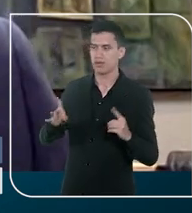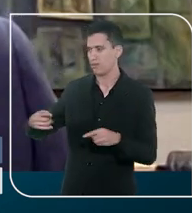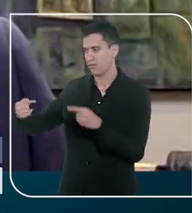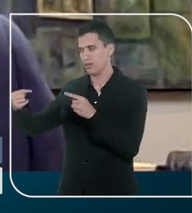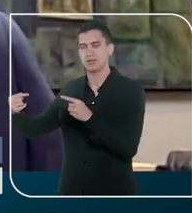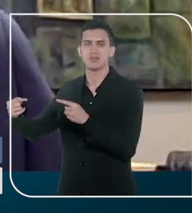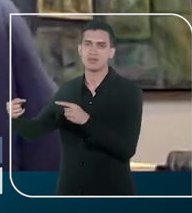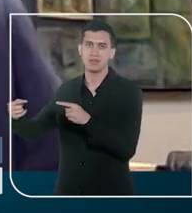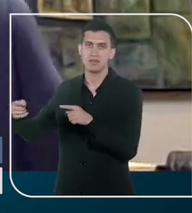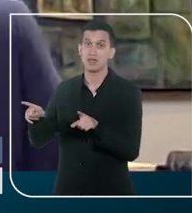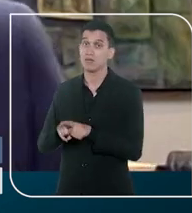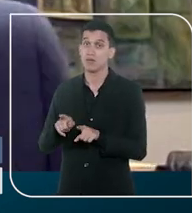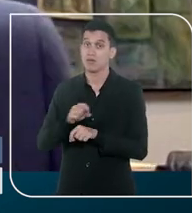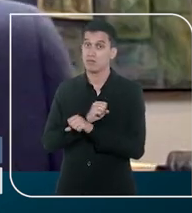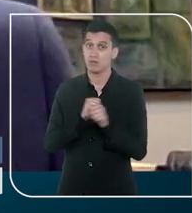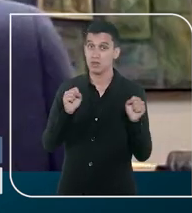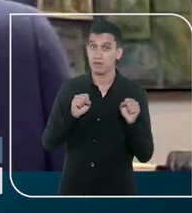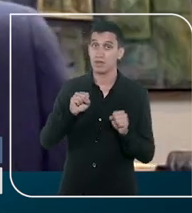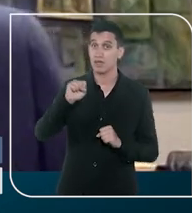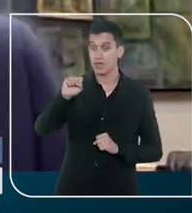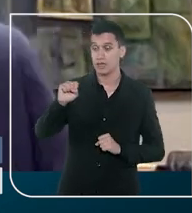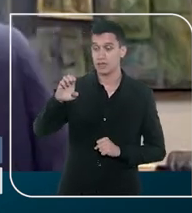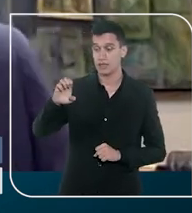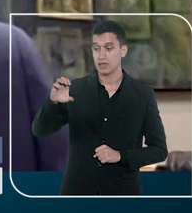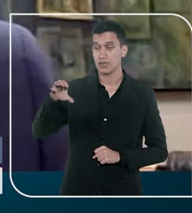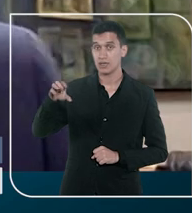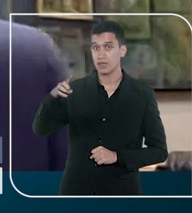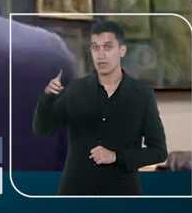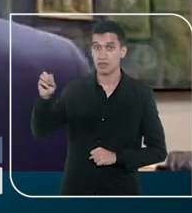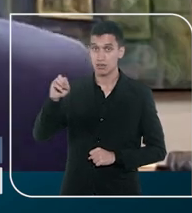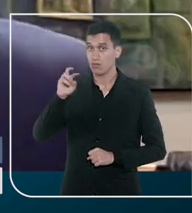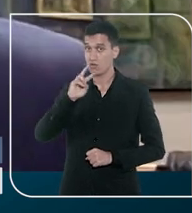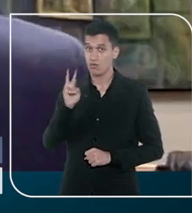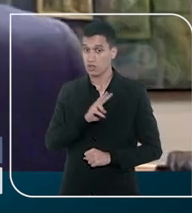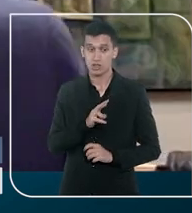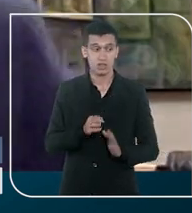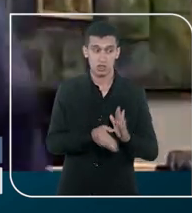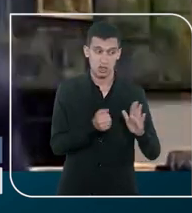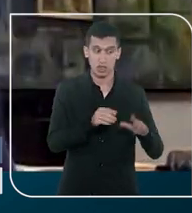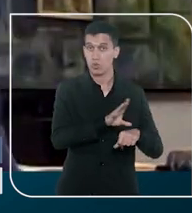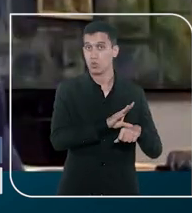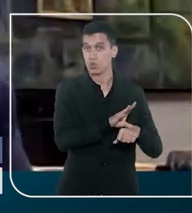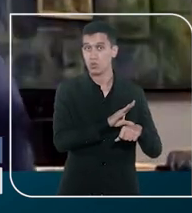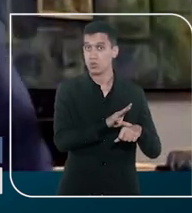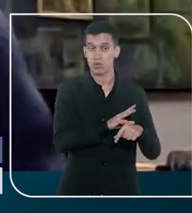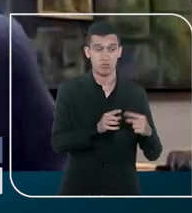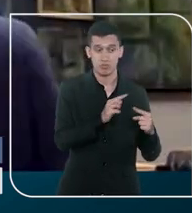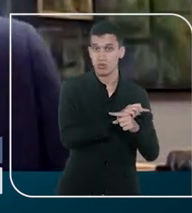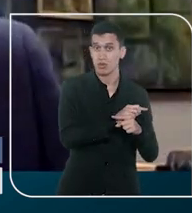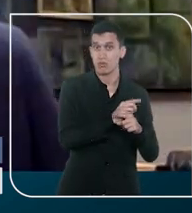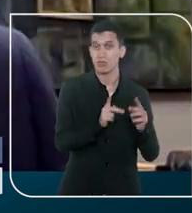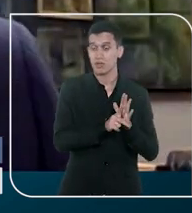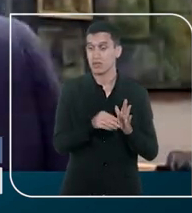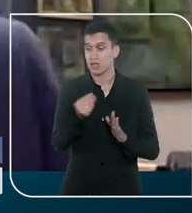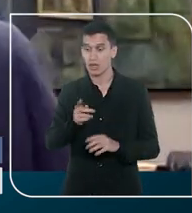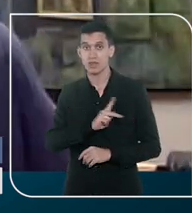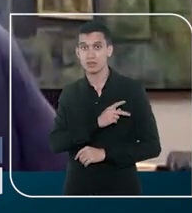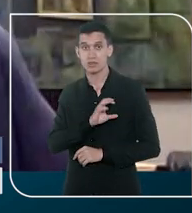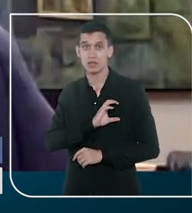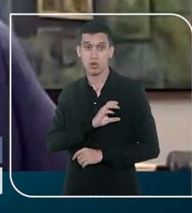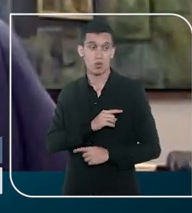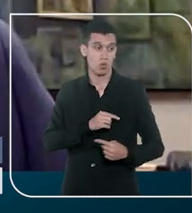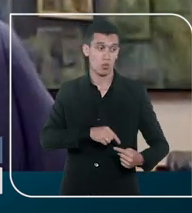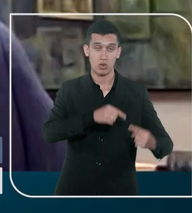sessão detenha a competência constitucional para conceder habeas corpus contra o acordo da turma do próprio